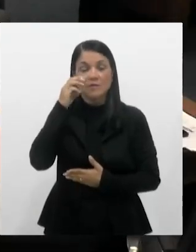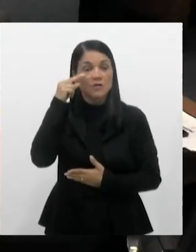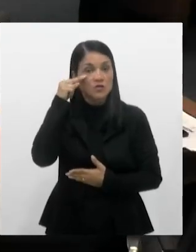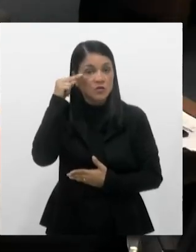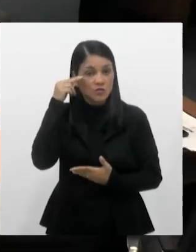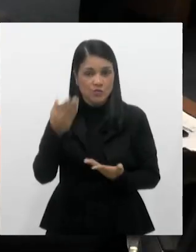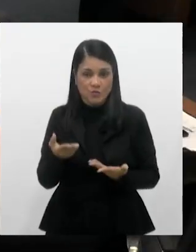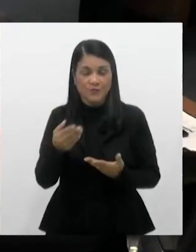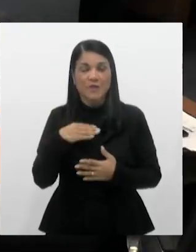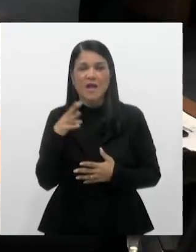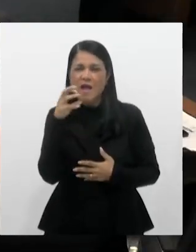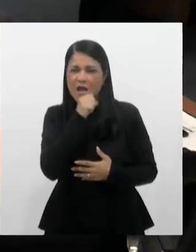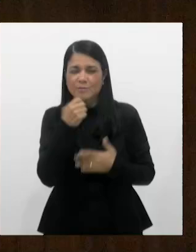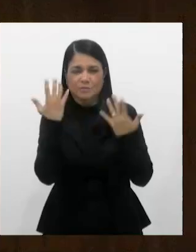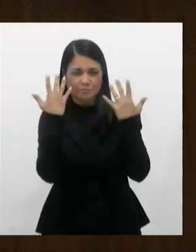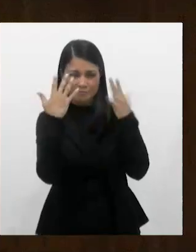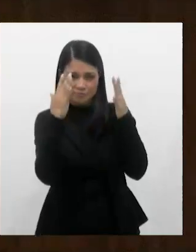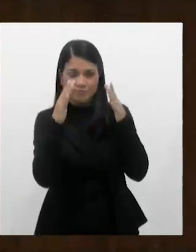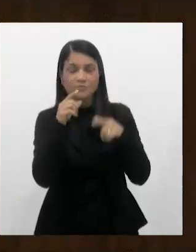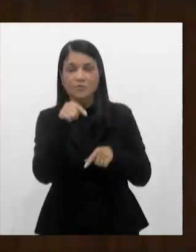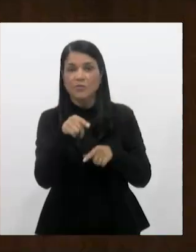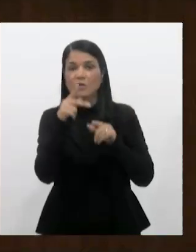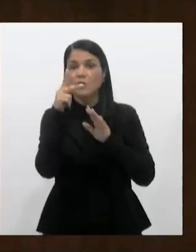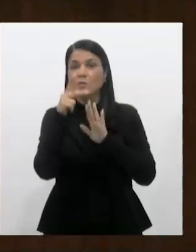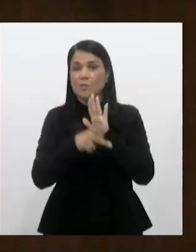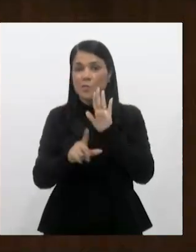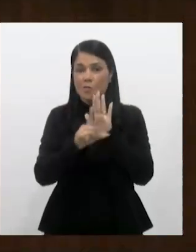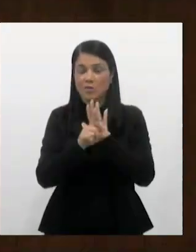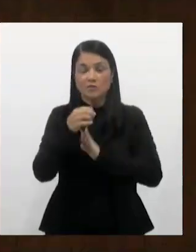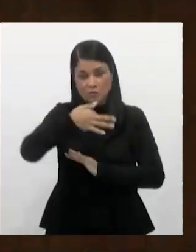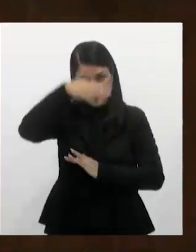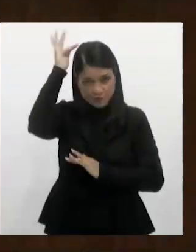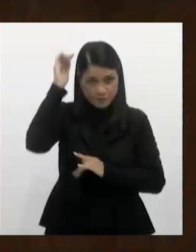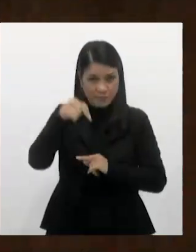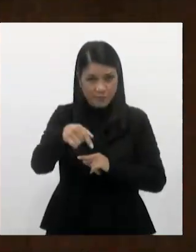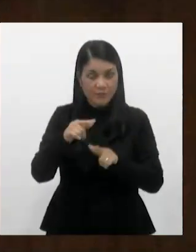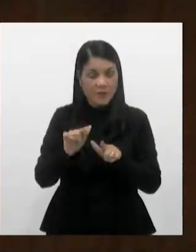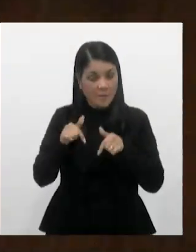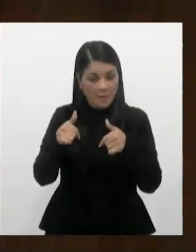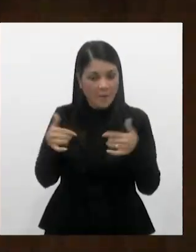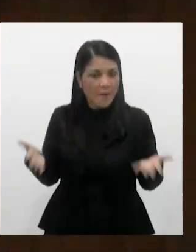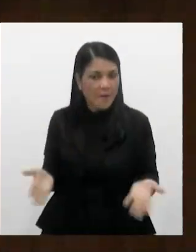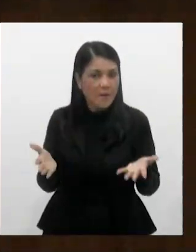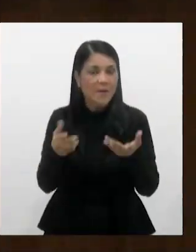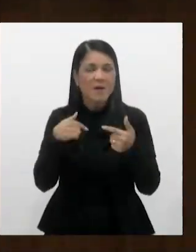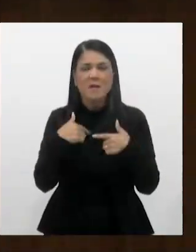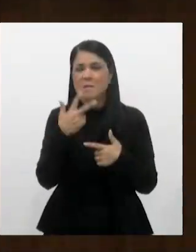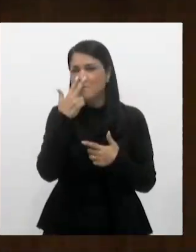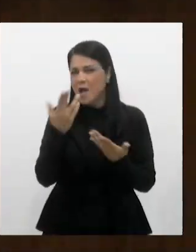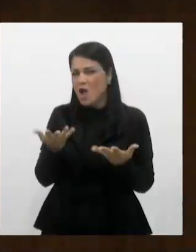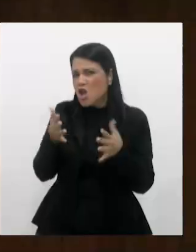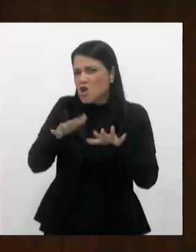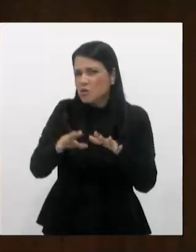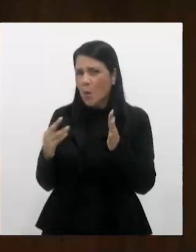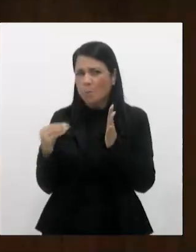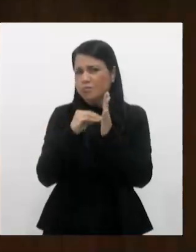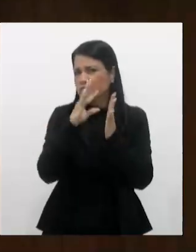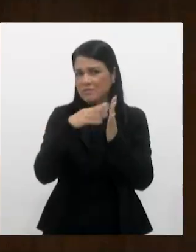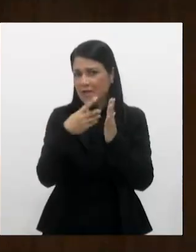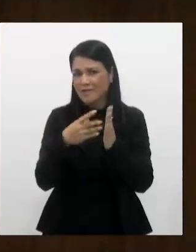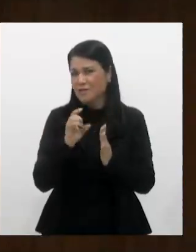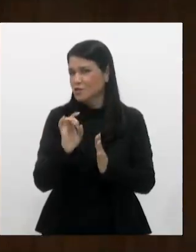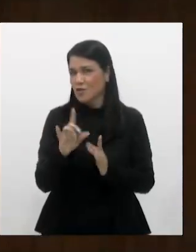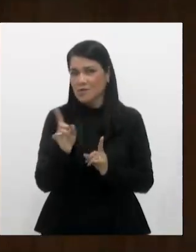Presidente, bem rapidamente, parabenizar a iniciativa do deputado Fred Pacheco, que parece só uma inclusão de uma data no calendário. Aqui,